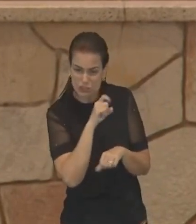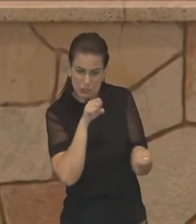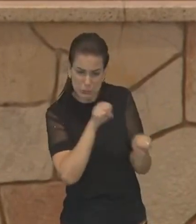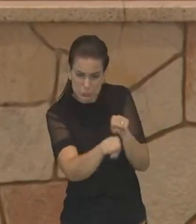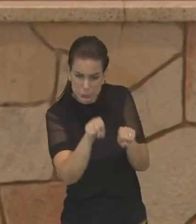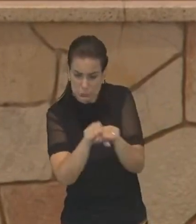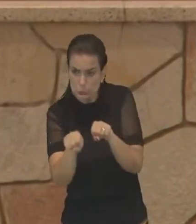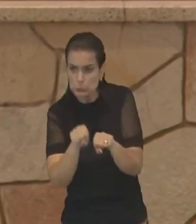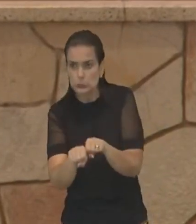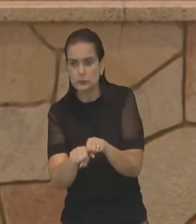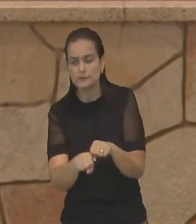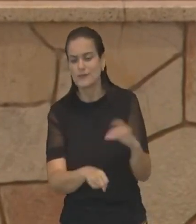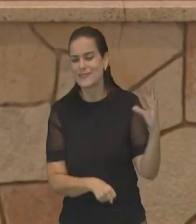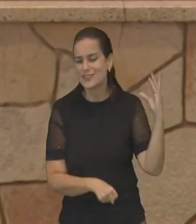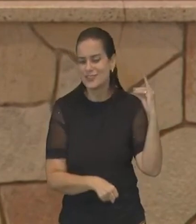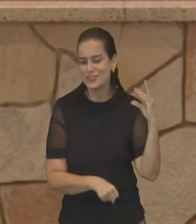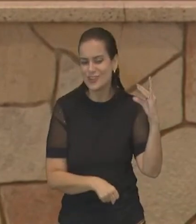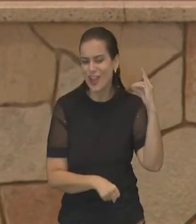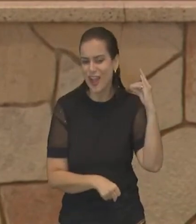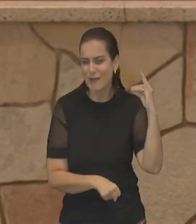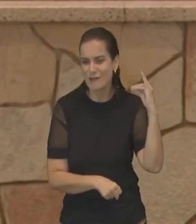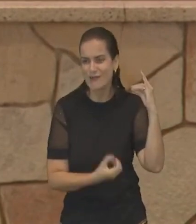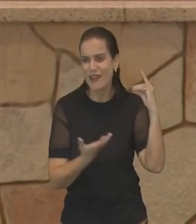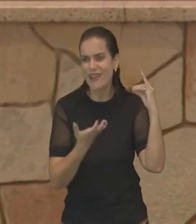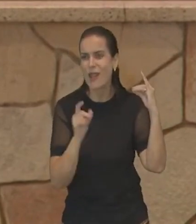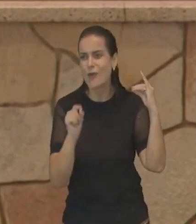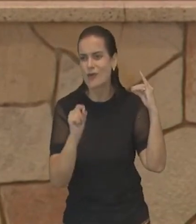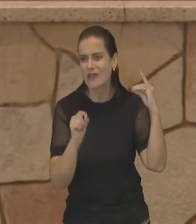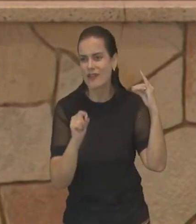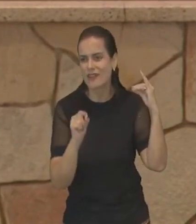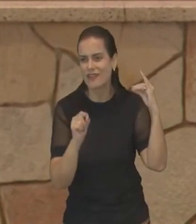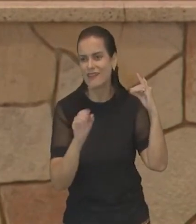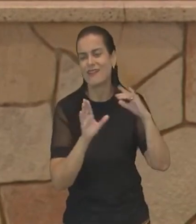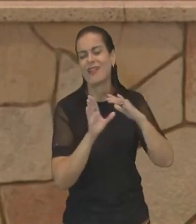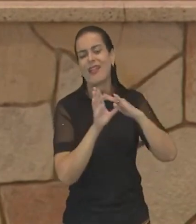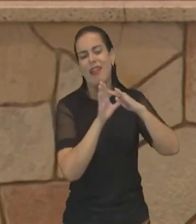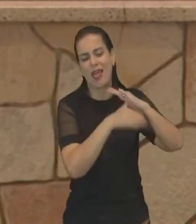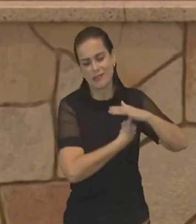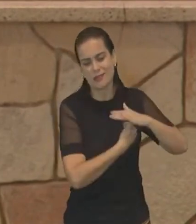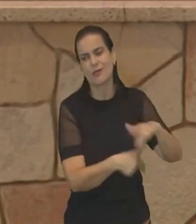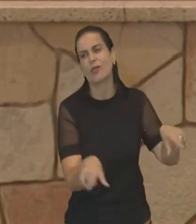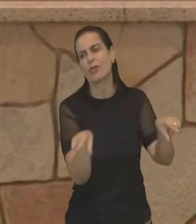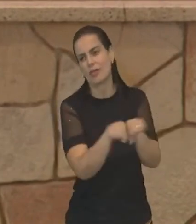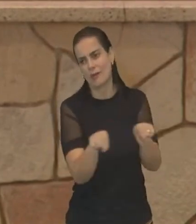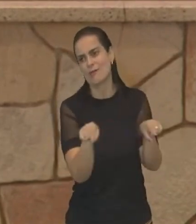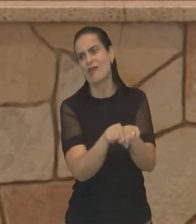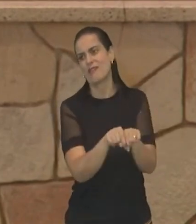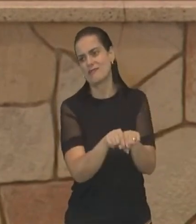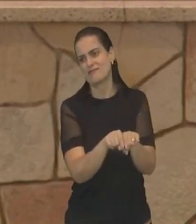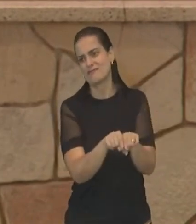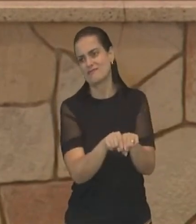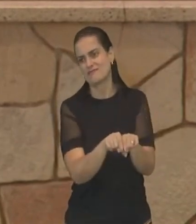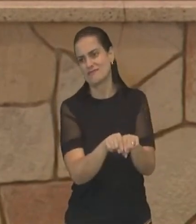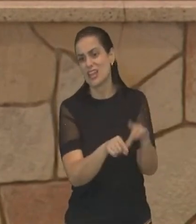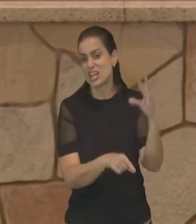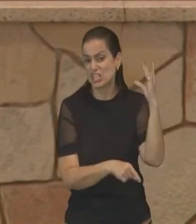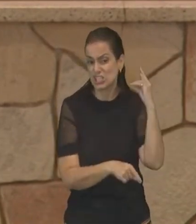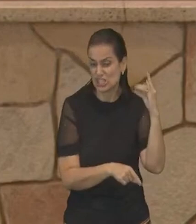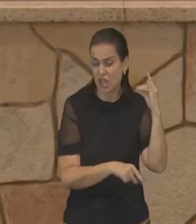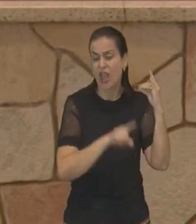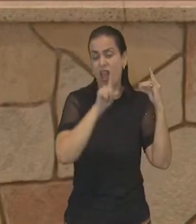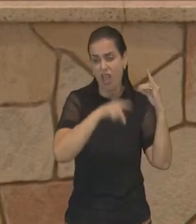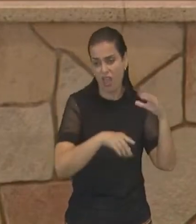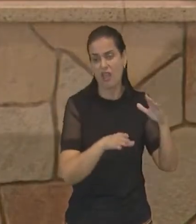homicida, Satanás também, além de mentiroso e homicida, ele é ladrão. O Satanás é um ladrão, que significa que